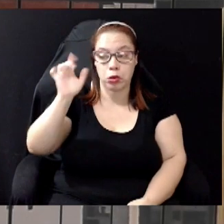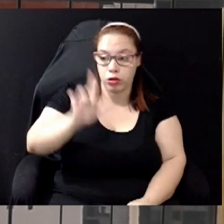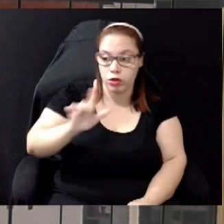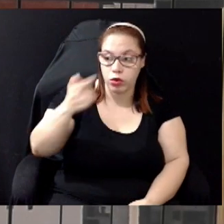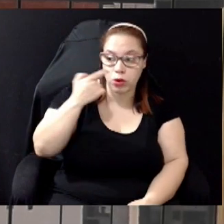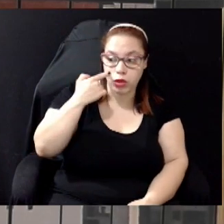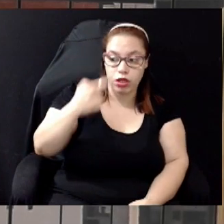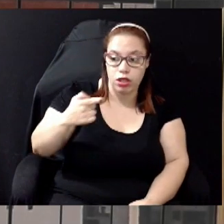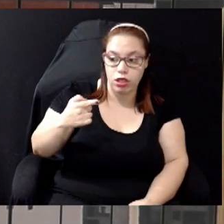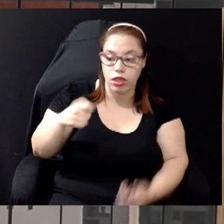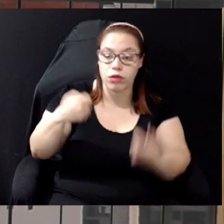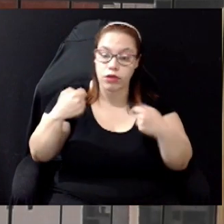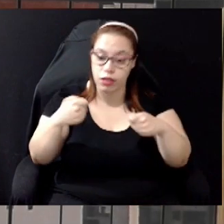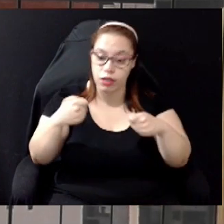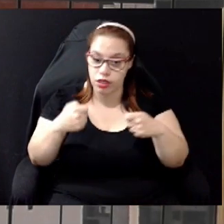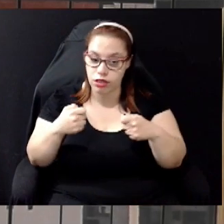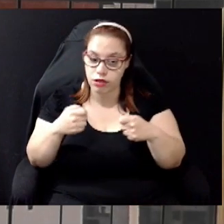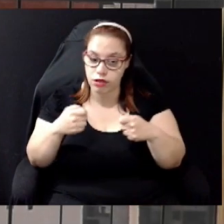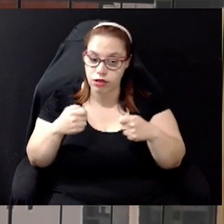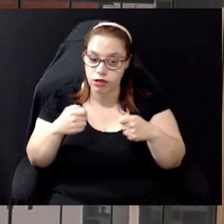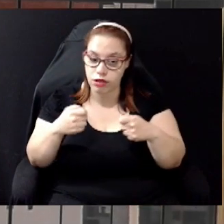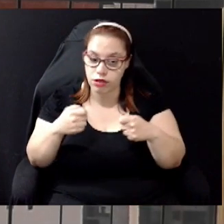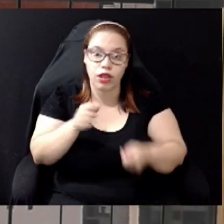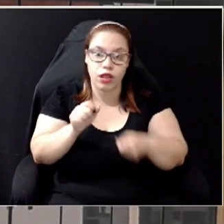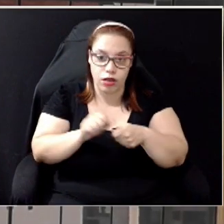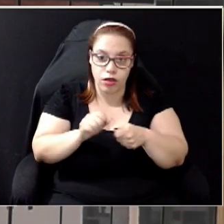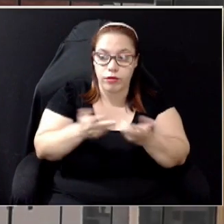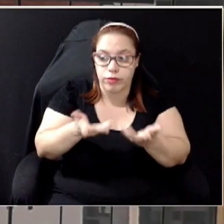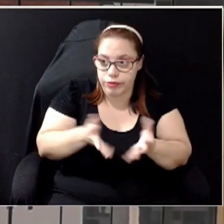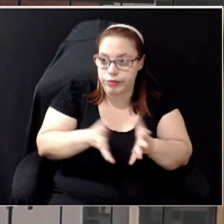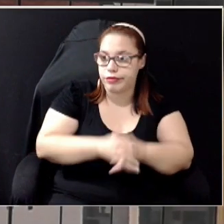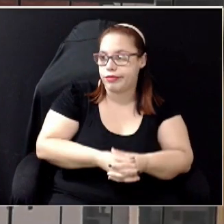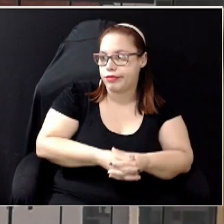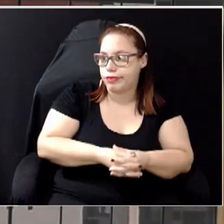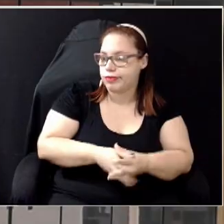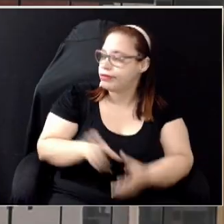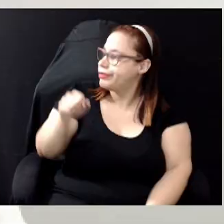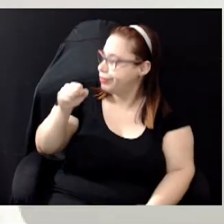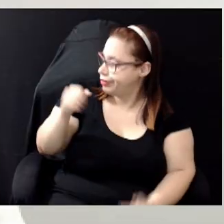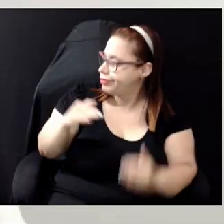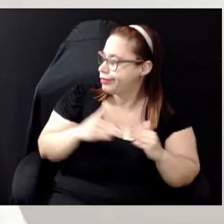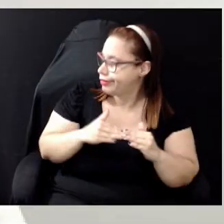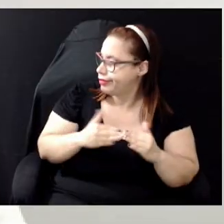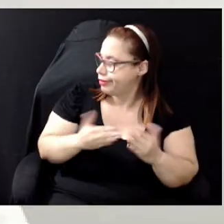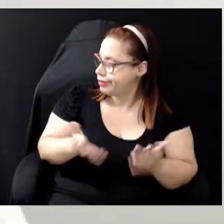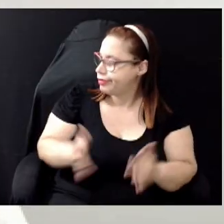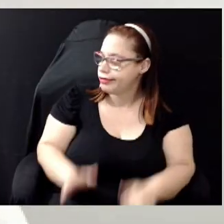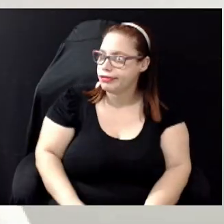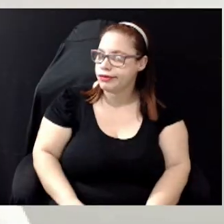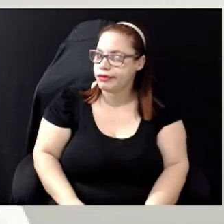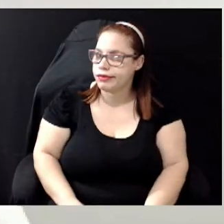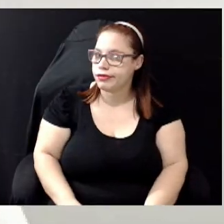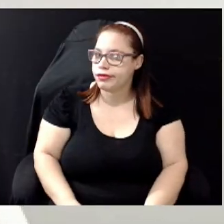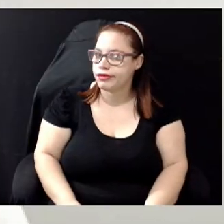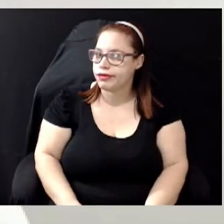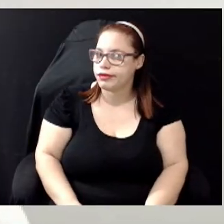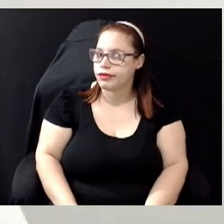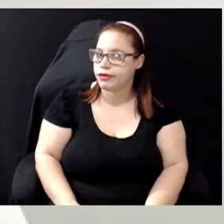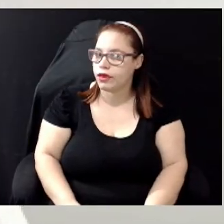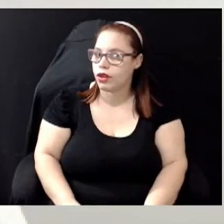empresas também estão de olho nisso porque elas precisam da água para funcionar, né? Sim, com certeza. Agora,